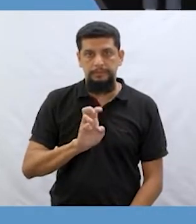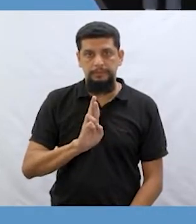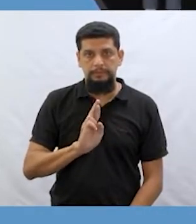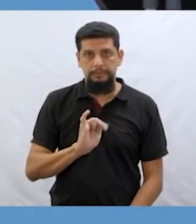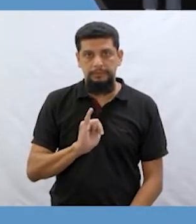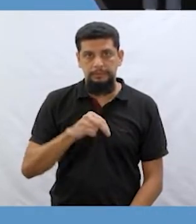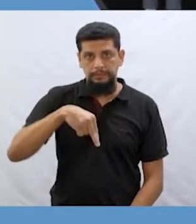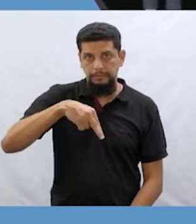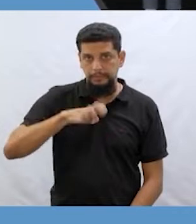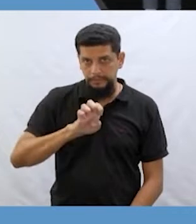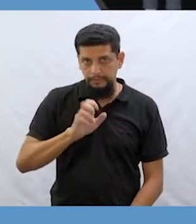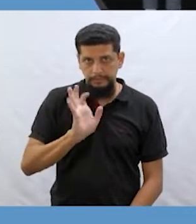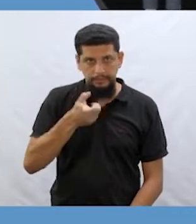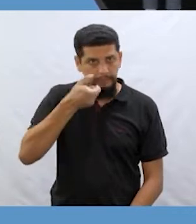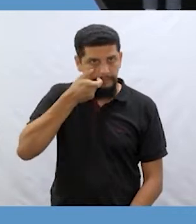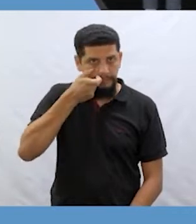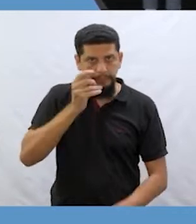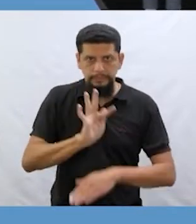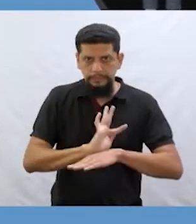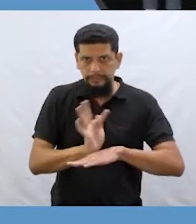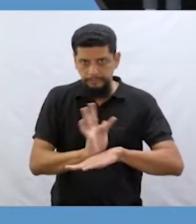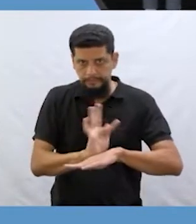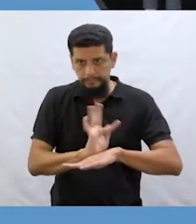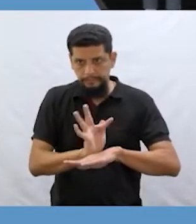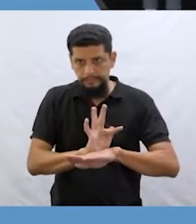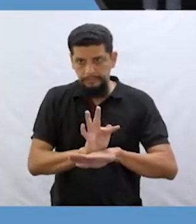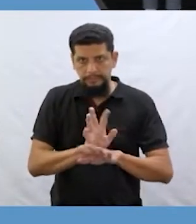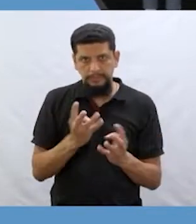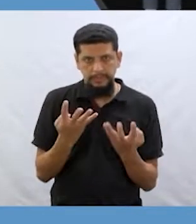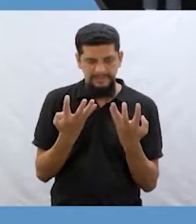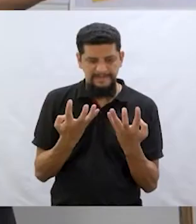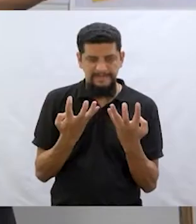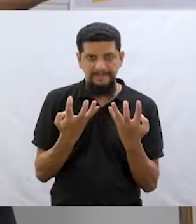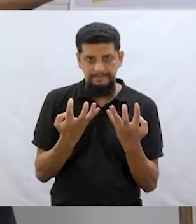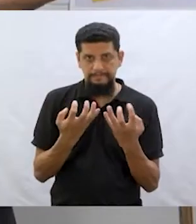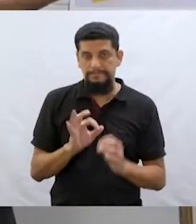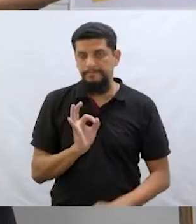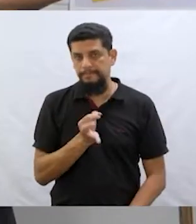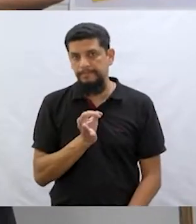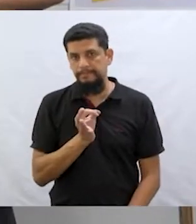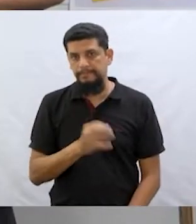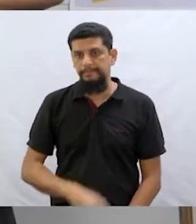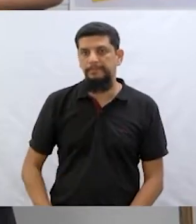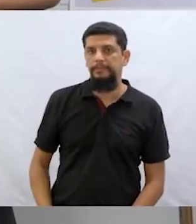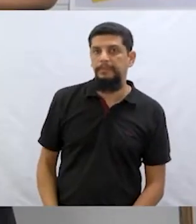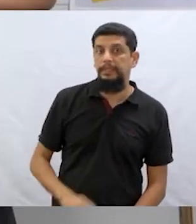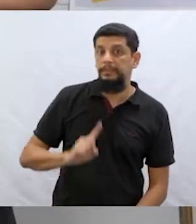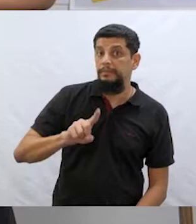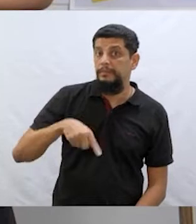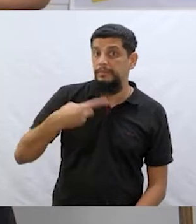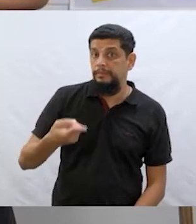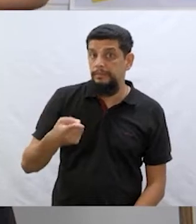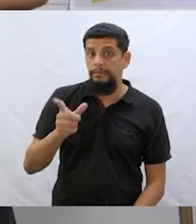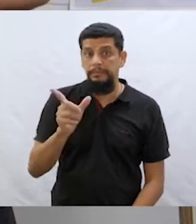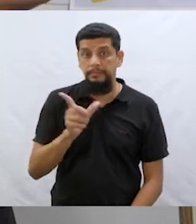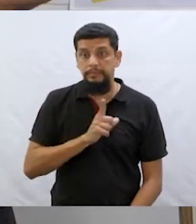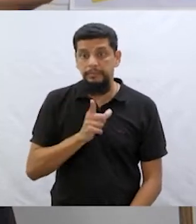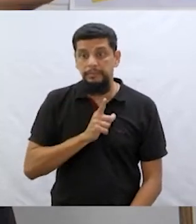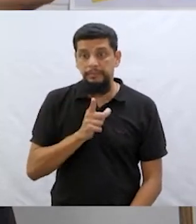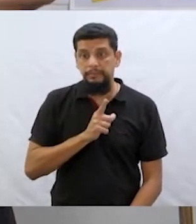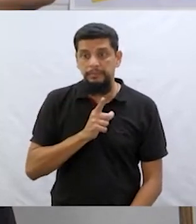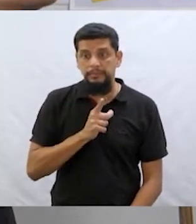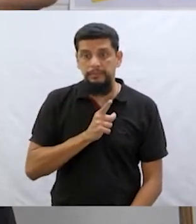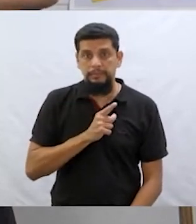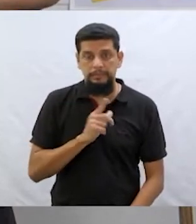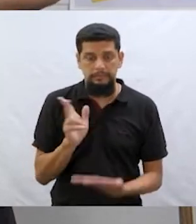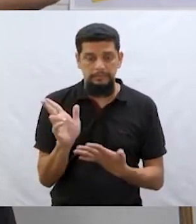assistiram esse filme? Ele tem umas garras na mão, assim, né? Bem pontudinhas. É um super-herói. Isso mesmo. Depois, nós